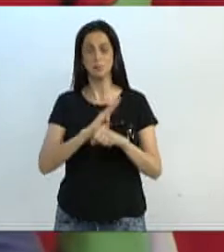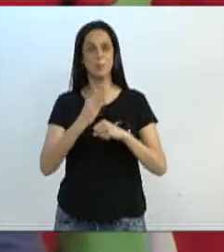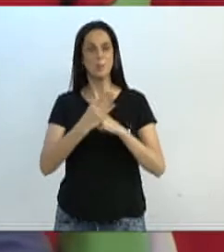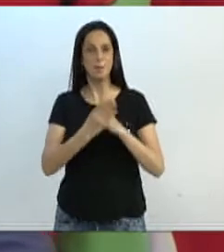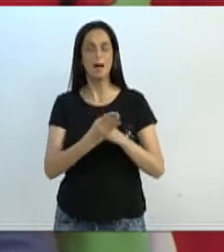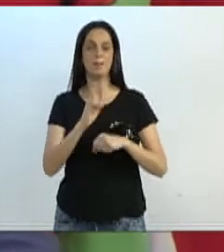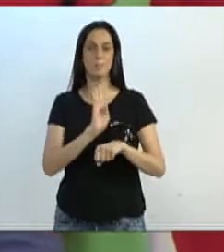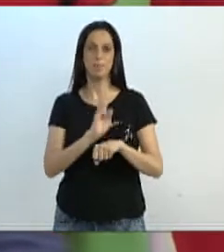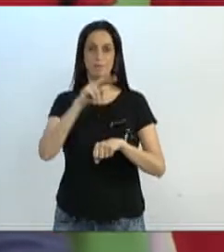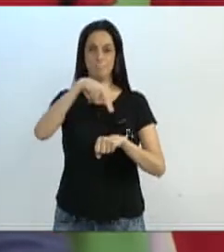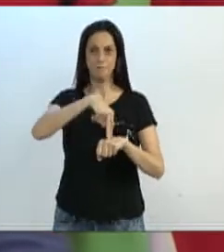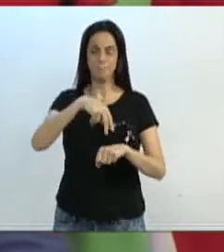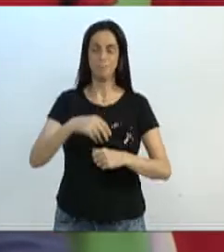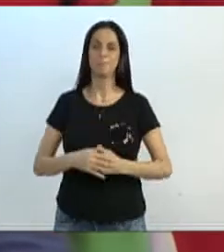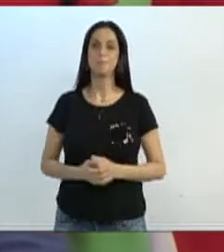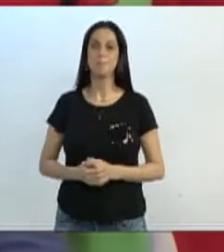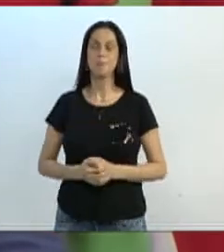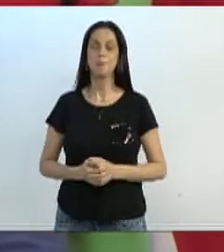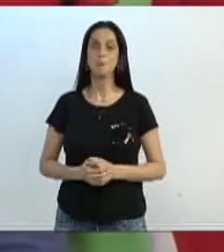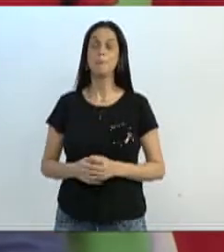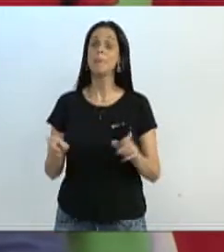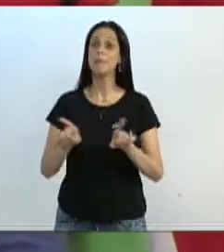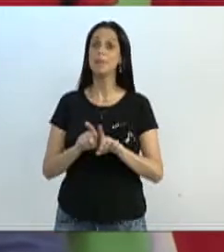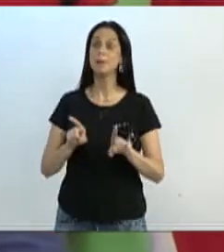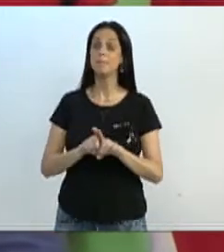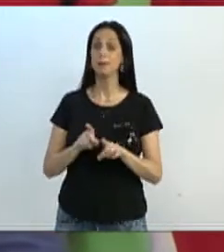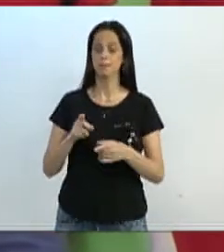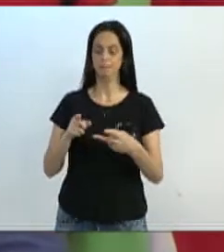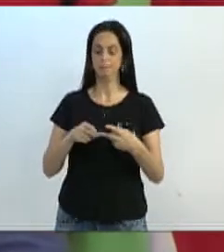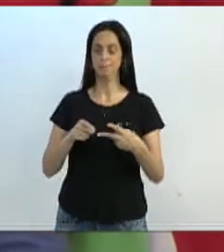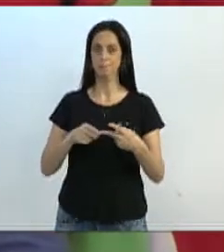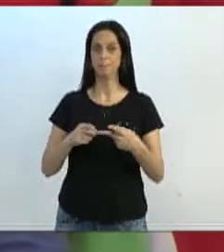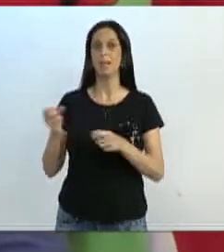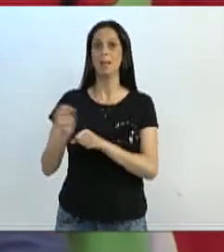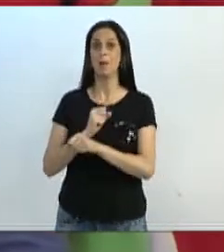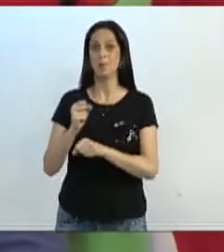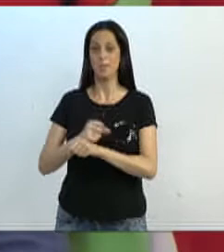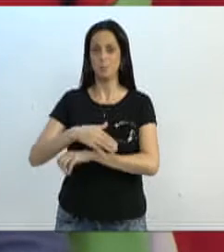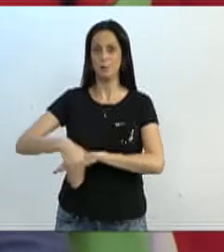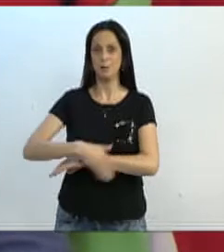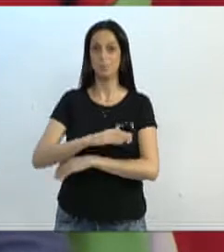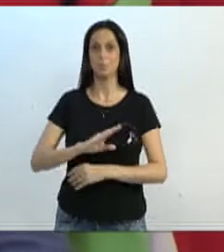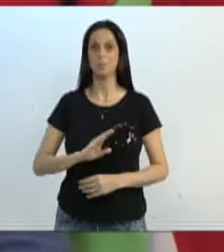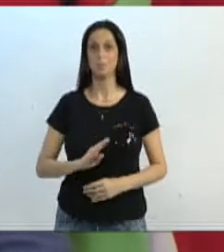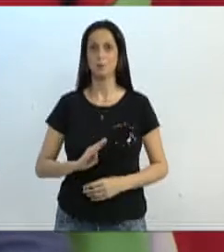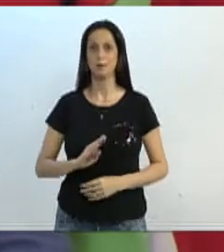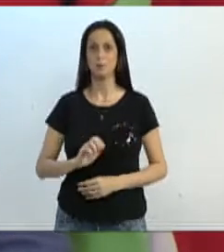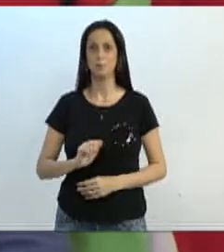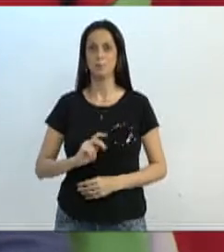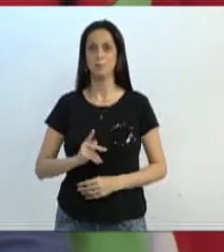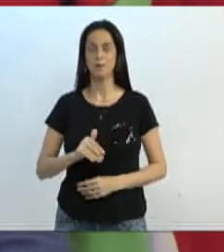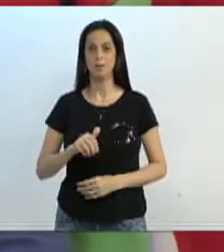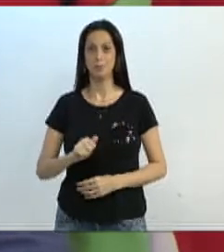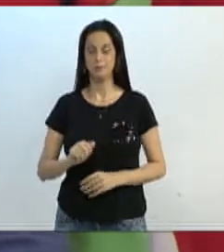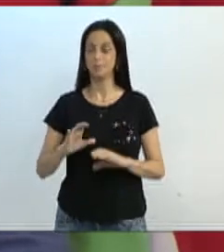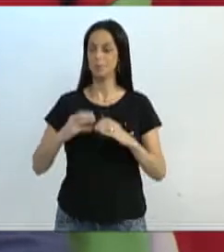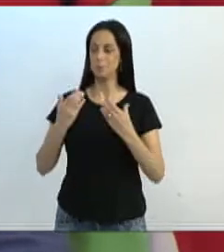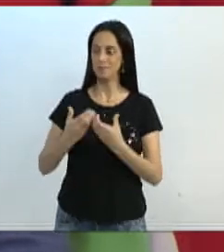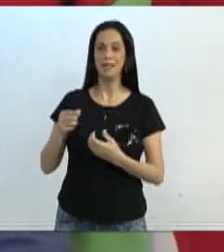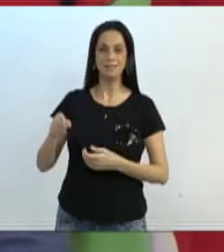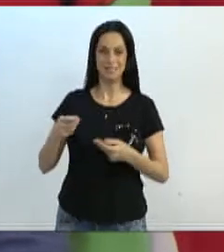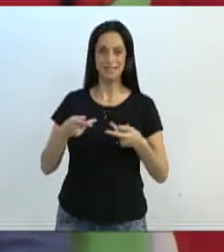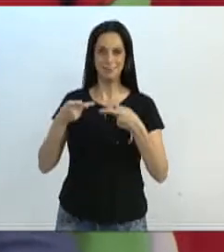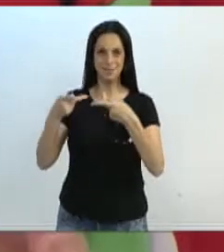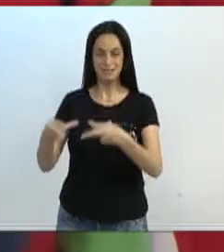Quero destacar aqui também as obras, ou parte delas, da Rua Bahia. E, visitando a comunidade ali, vereador